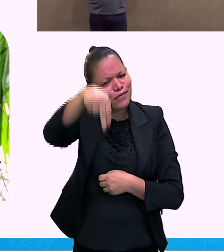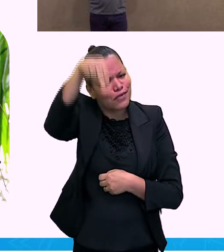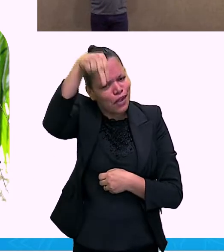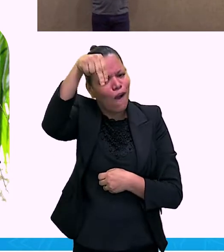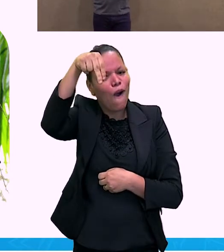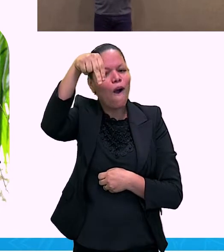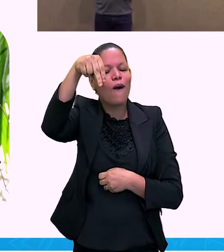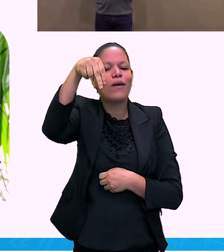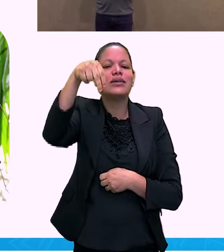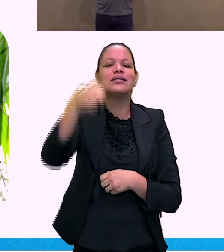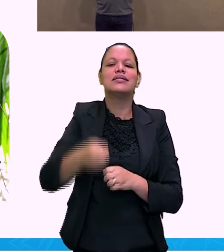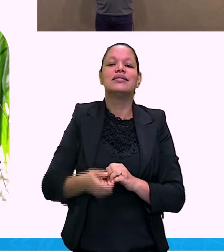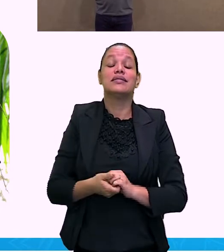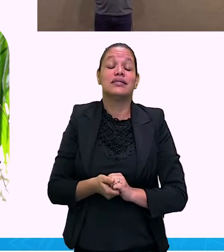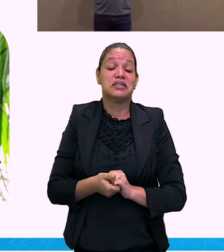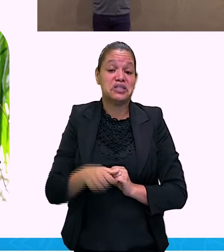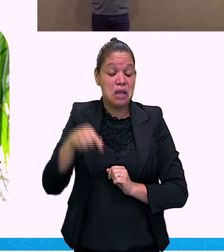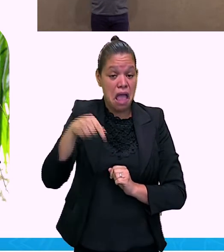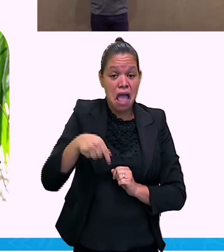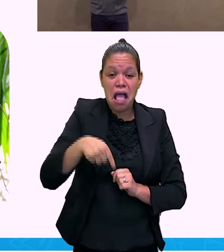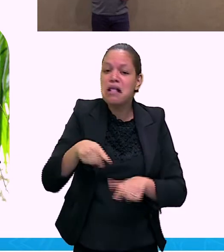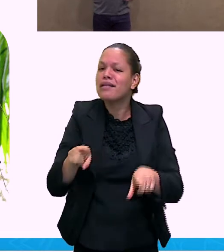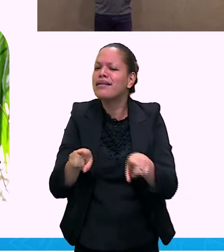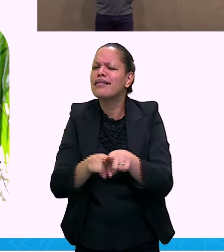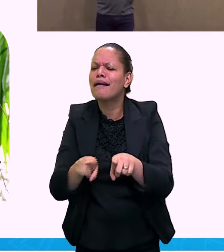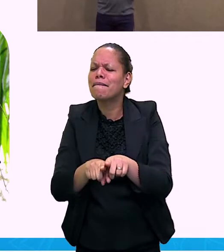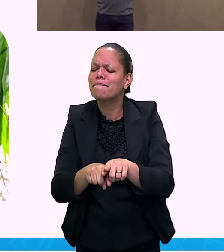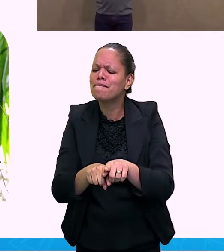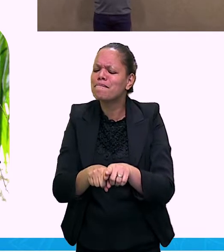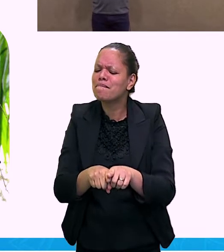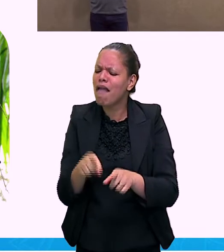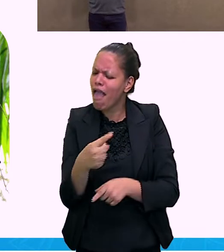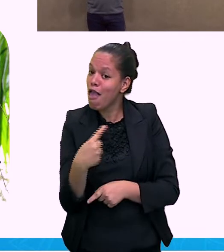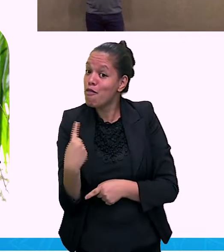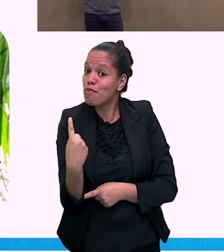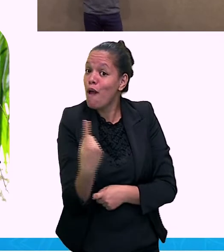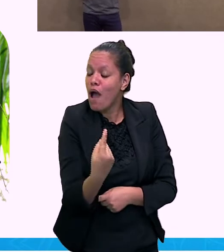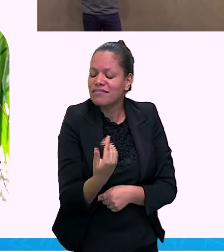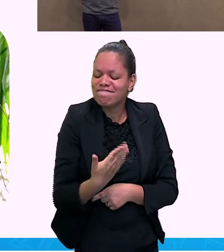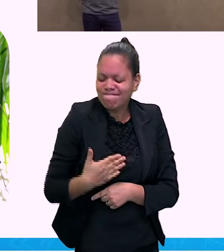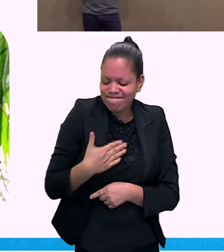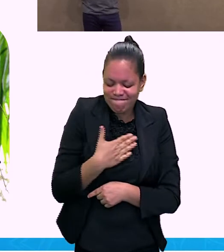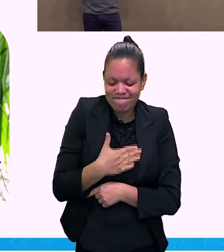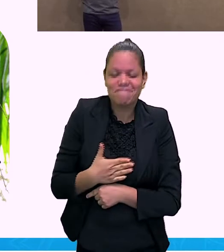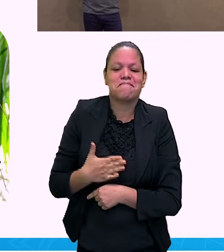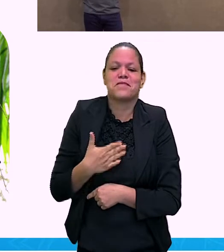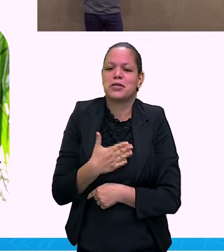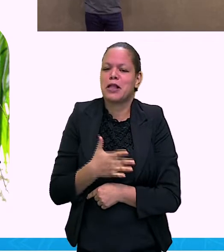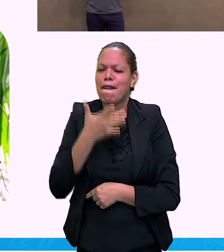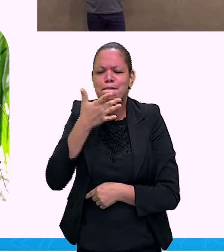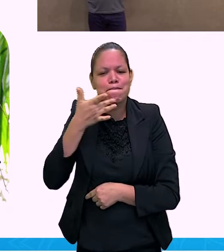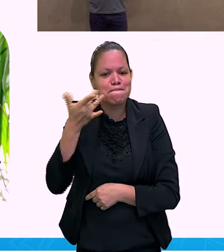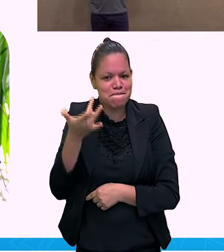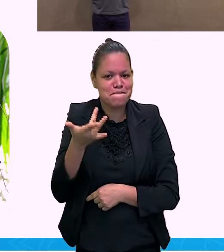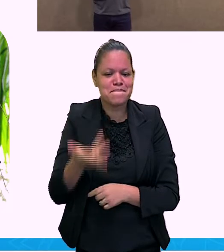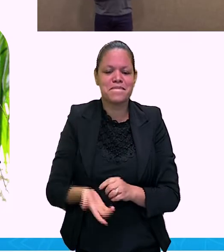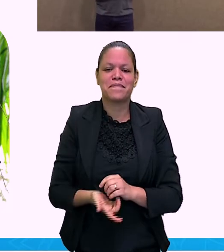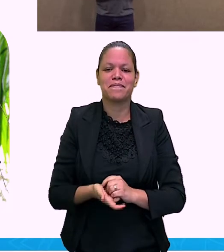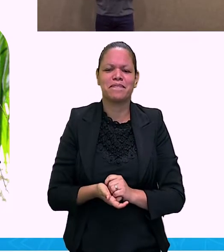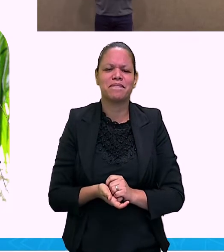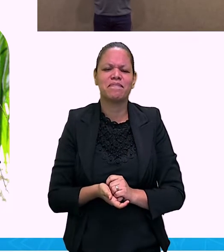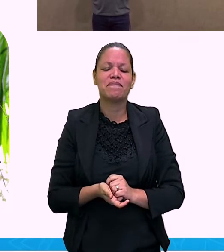esse açaí, pratos, sorvetes. E aqui na nossa região do Sudeste nós também temos. Tem